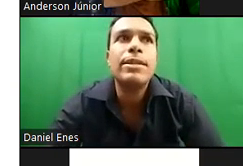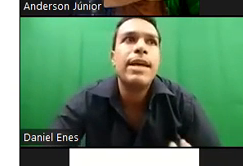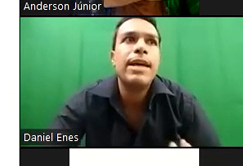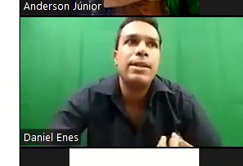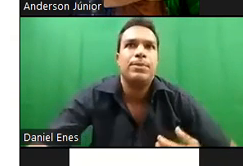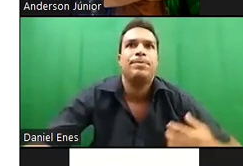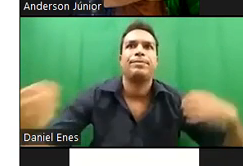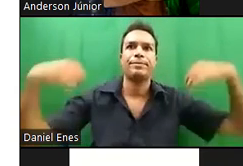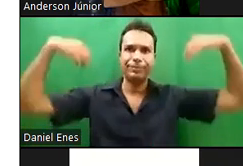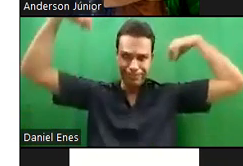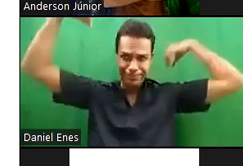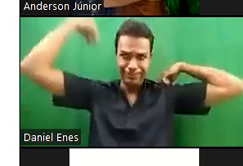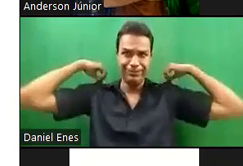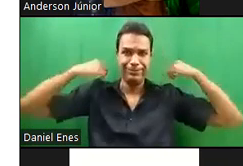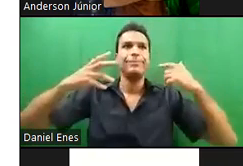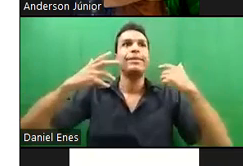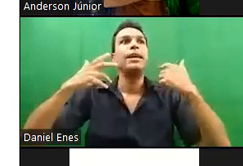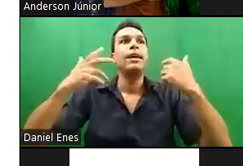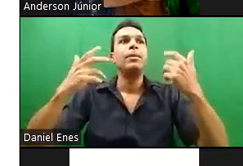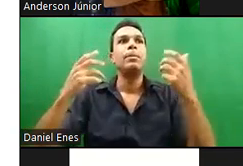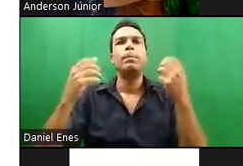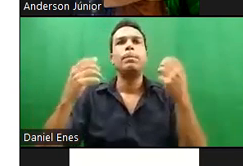de sinais.